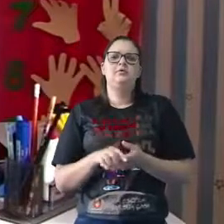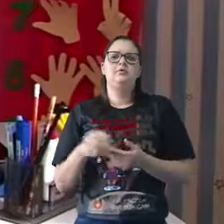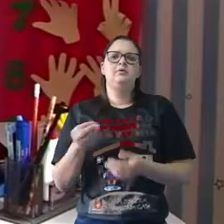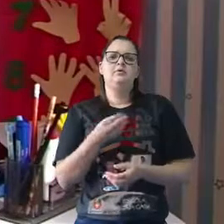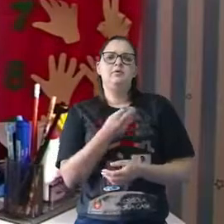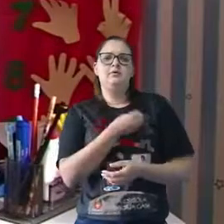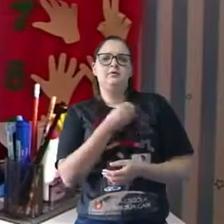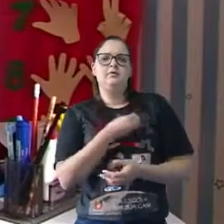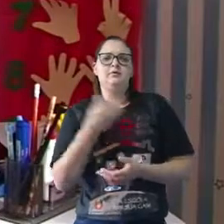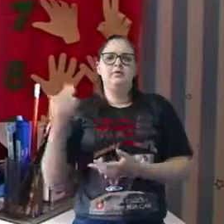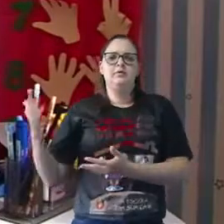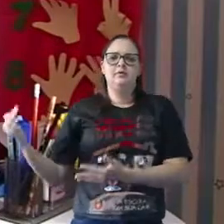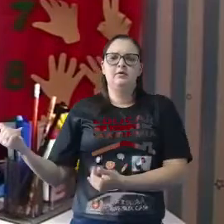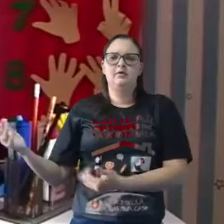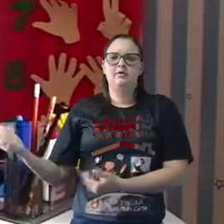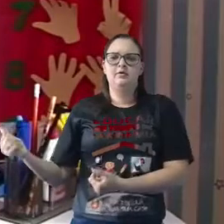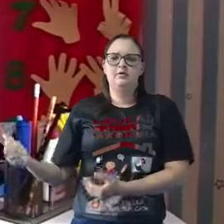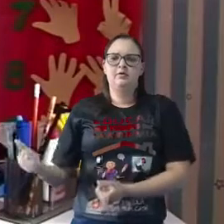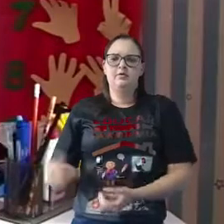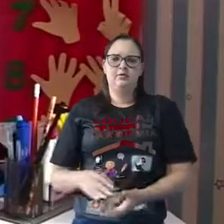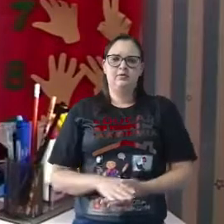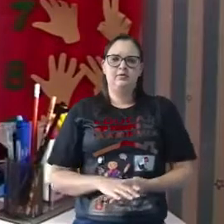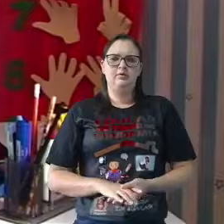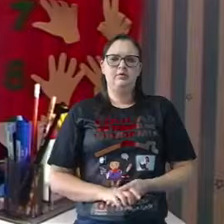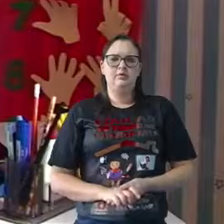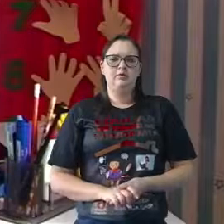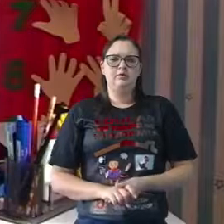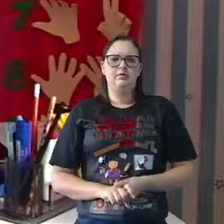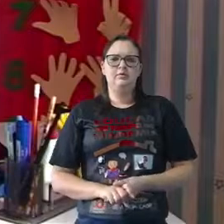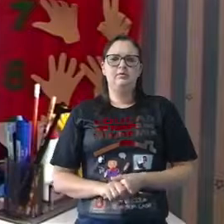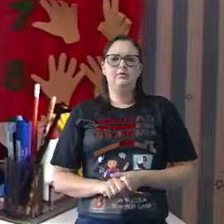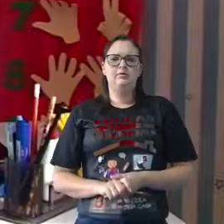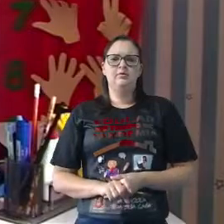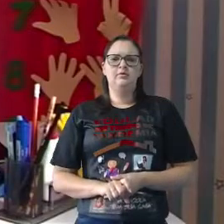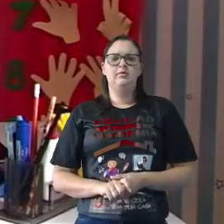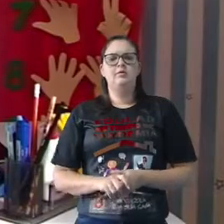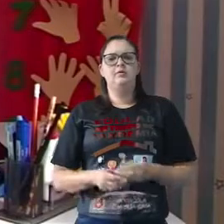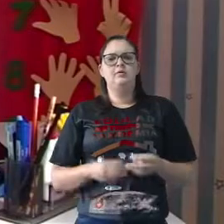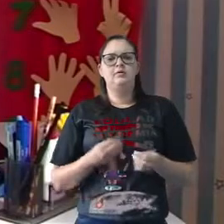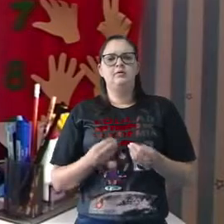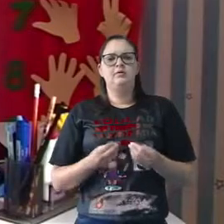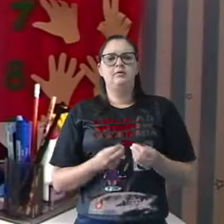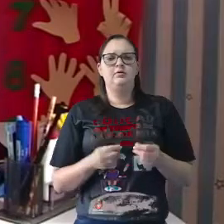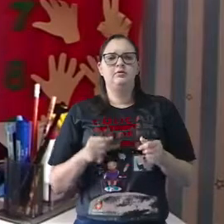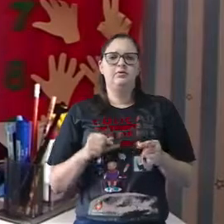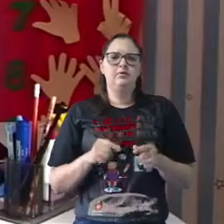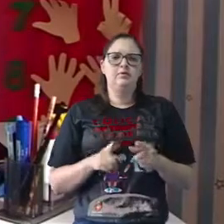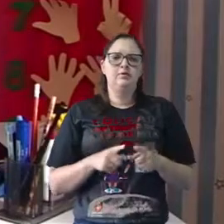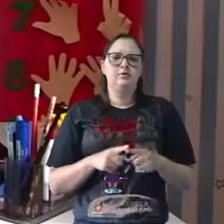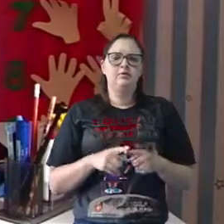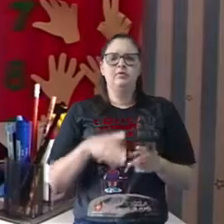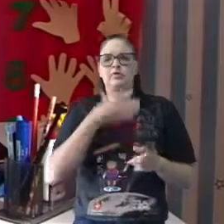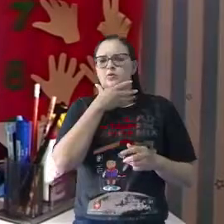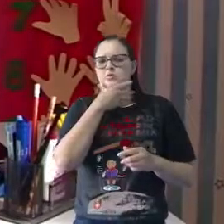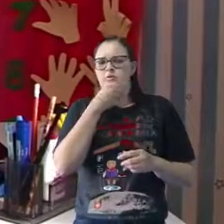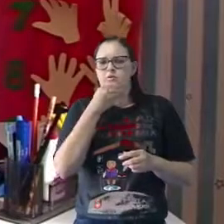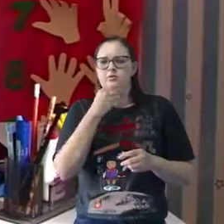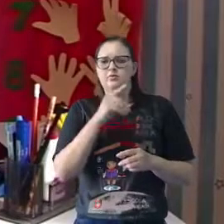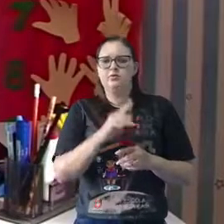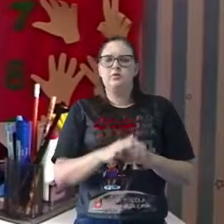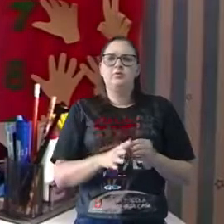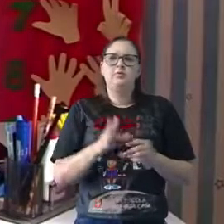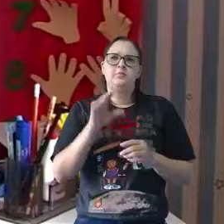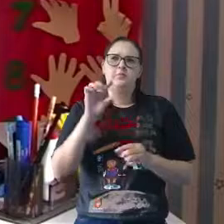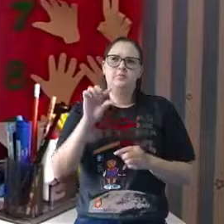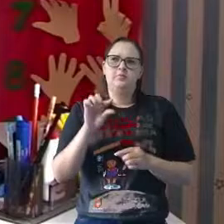certo? E todas essas mudanças nesse período de puberdade, que para os meninos começa um pouco mais tarde, mas para as